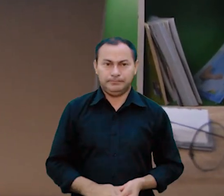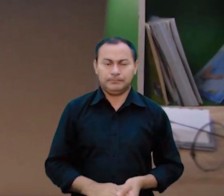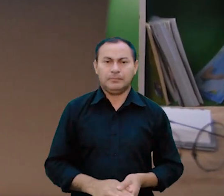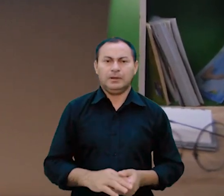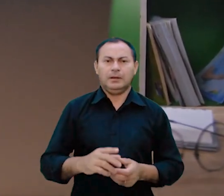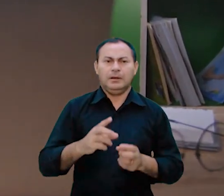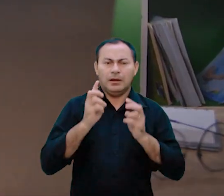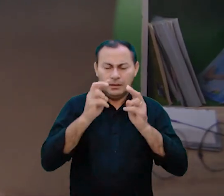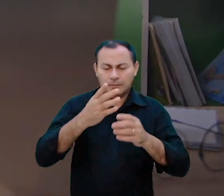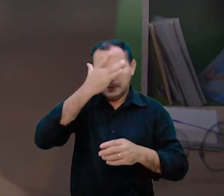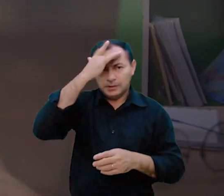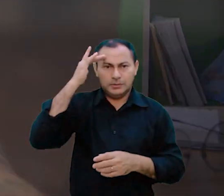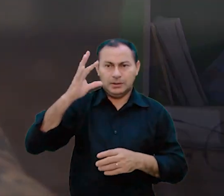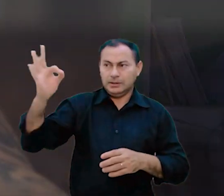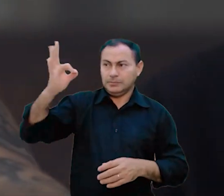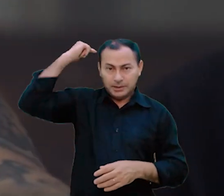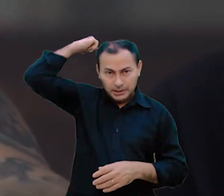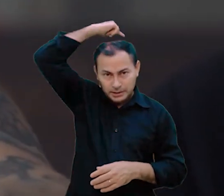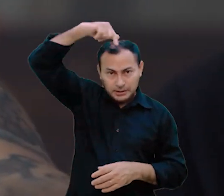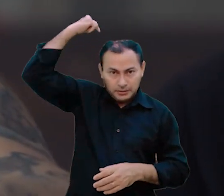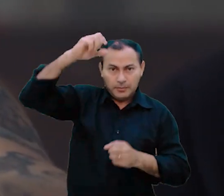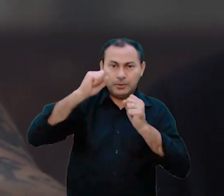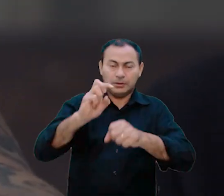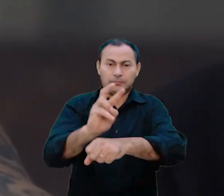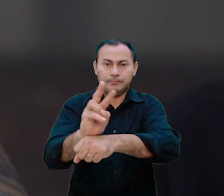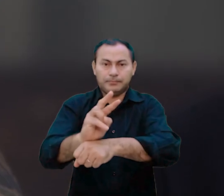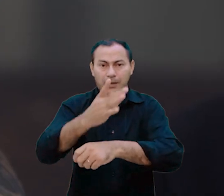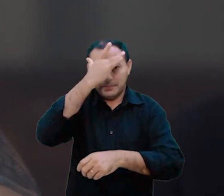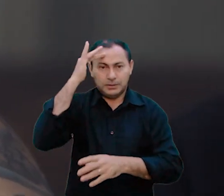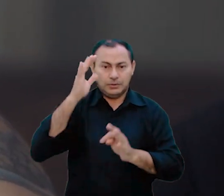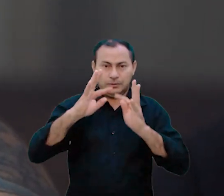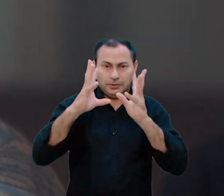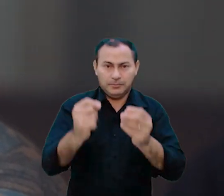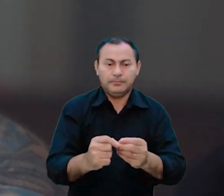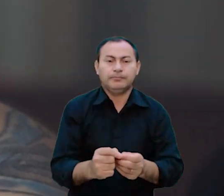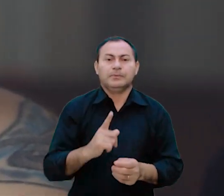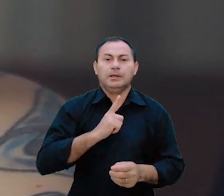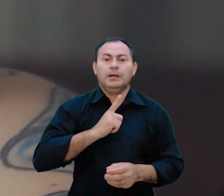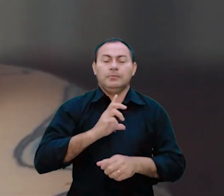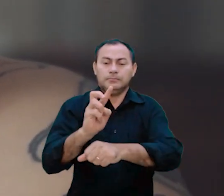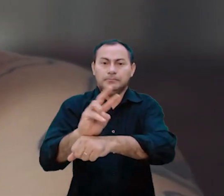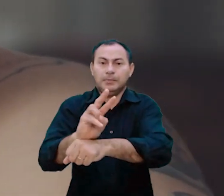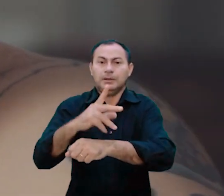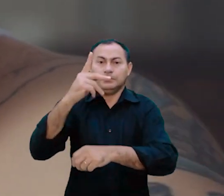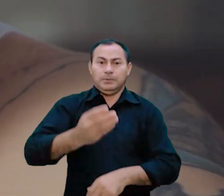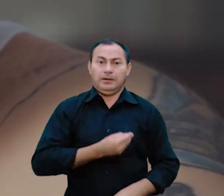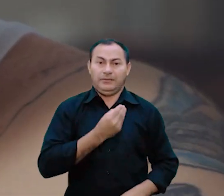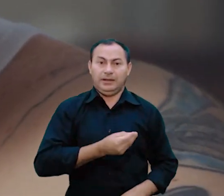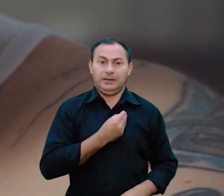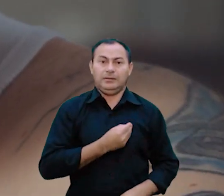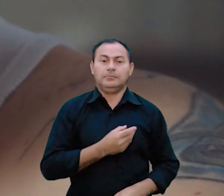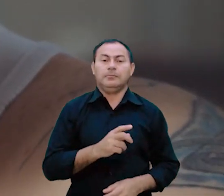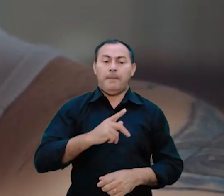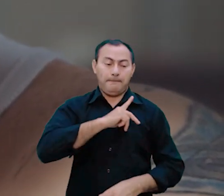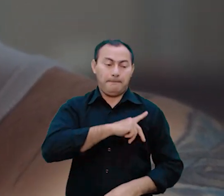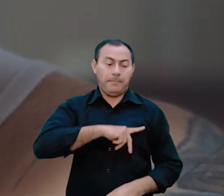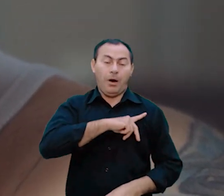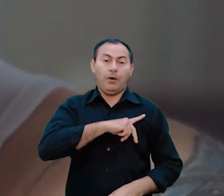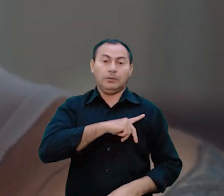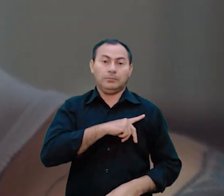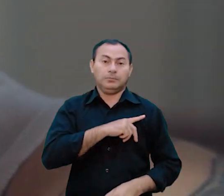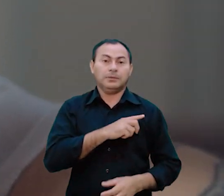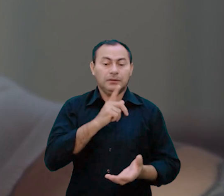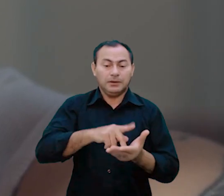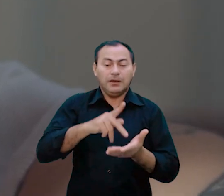ele. Quando alguém submete-se ao Espírito Santo, ele pode controlar a pessoa totalmente, tomar o controle de sua vida. Paulo,